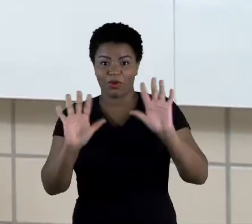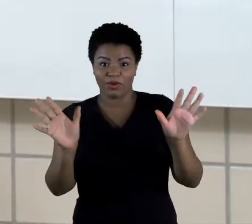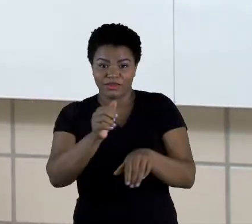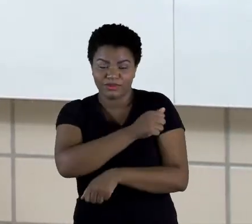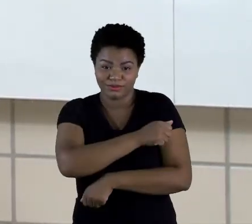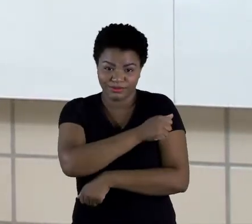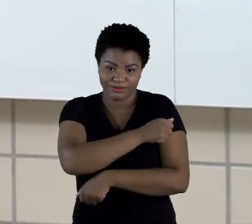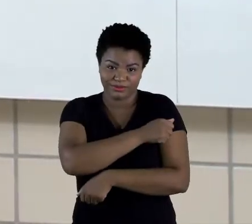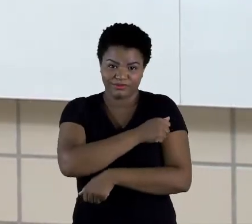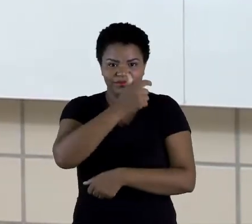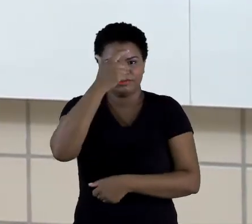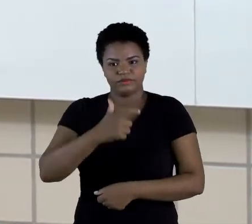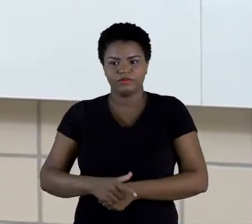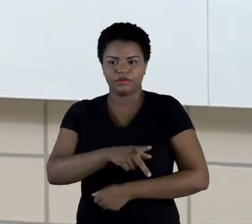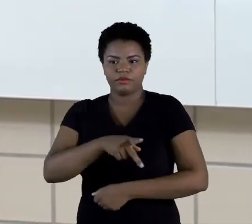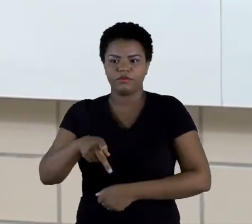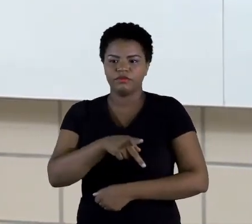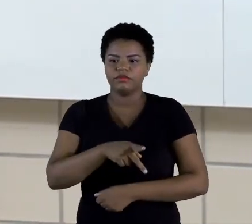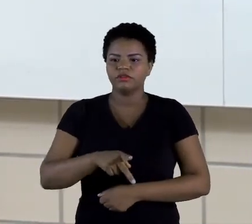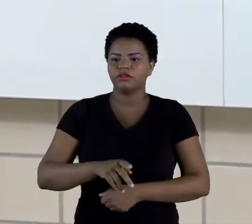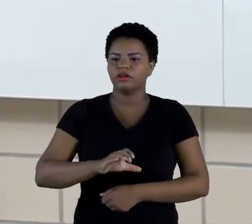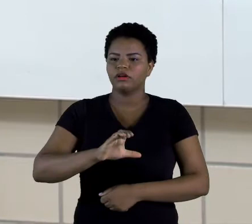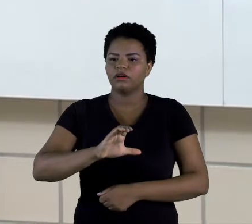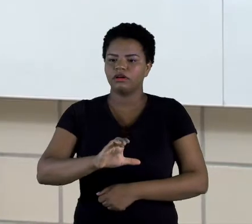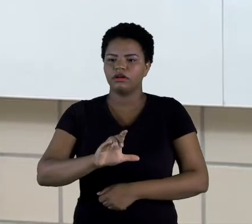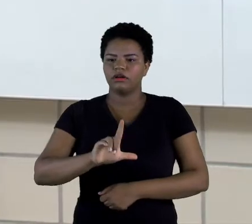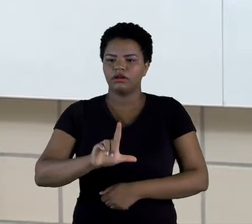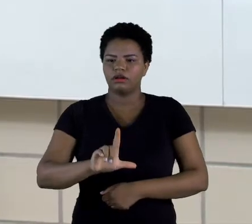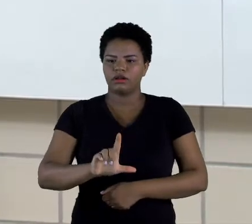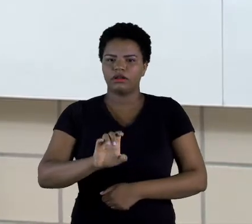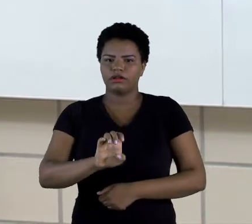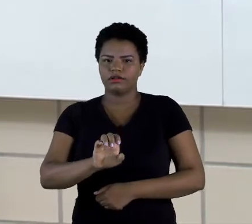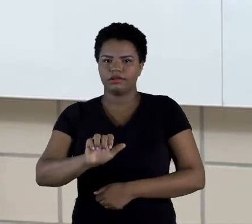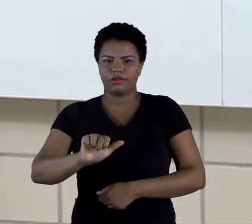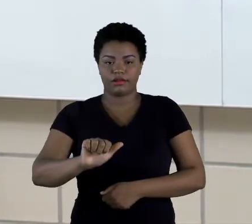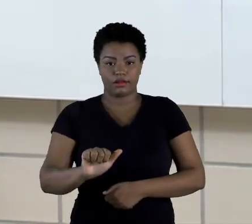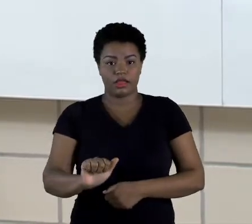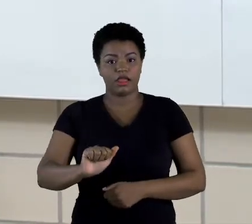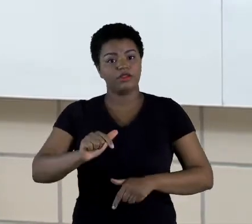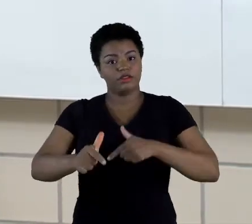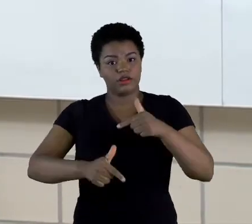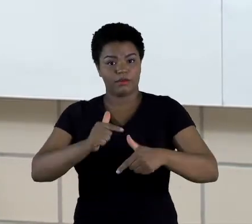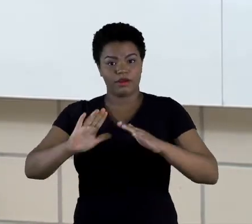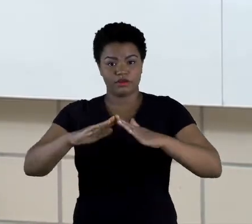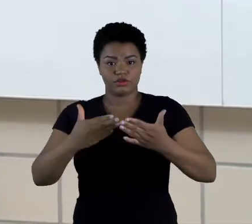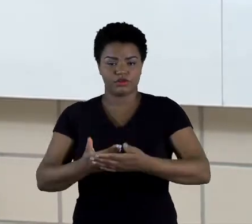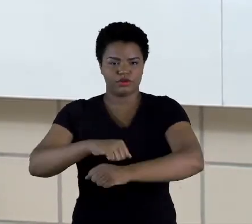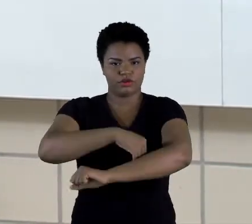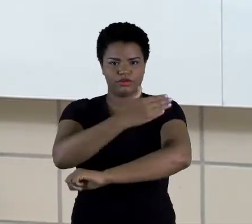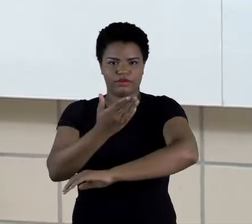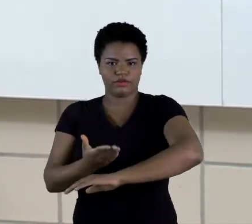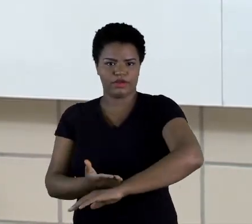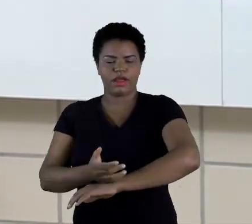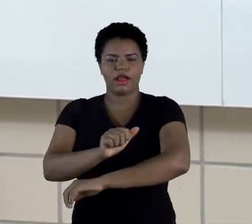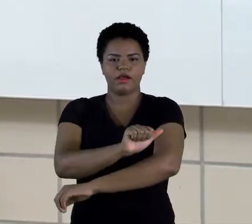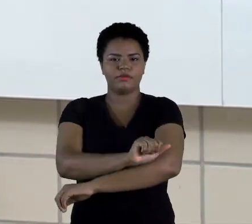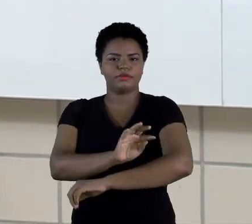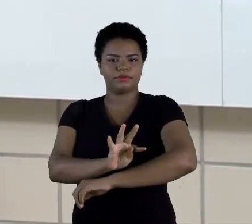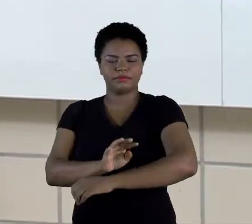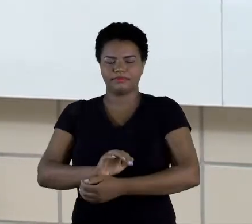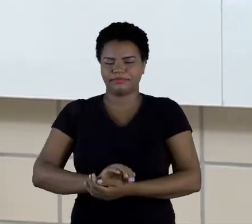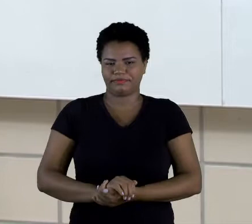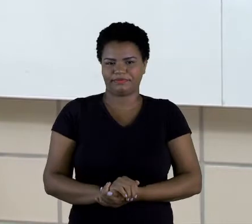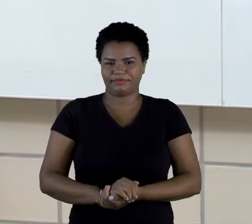alunos. Sou a professora Clé Luísa, trabalho aqui na escola Tempo Integral Almirante Tamandaré e nós